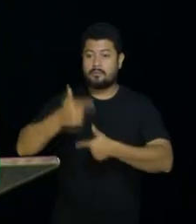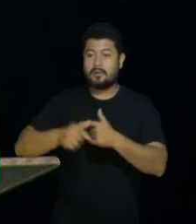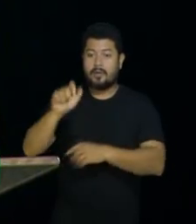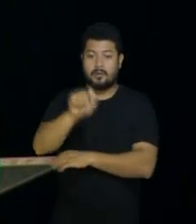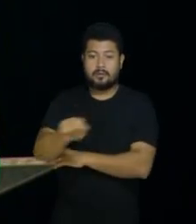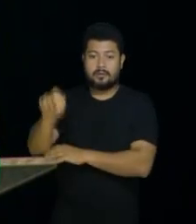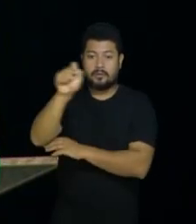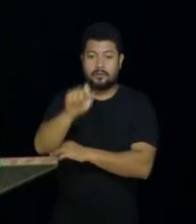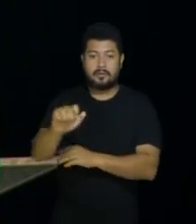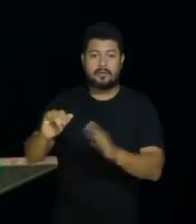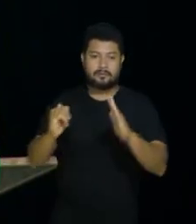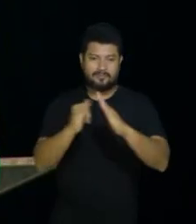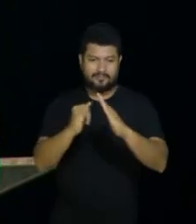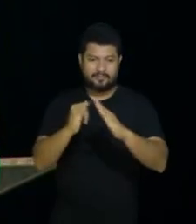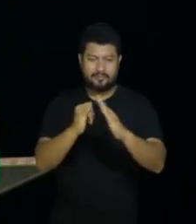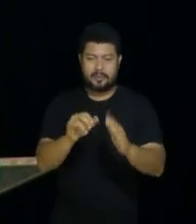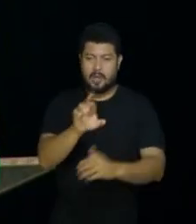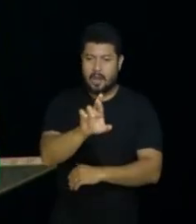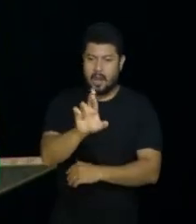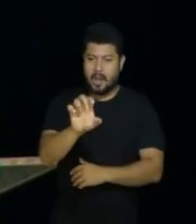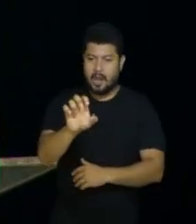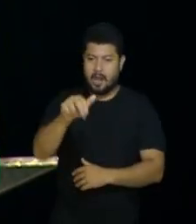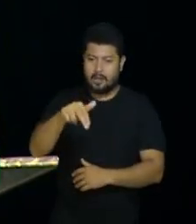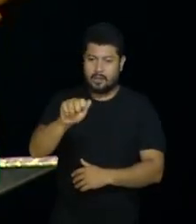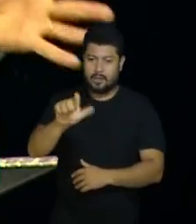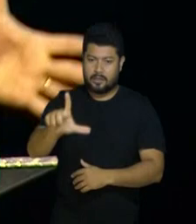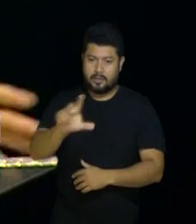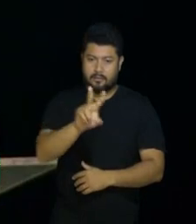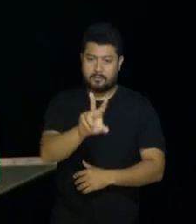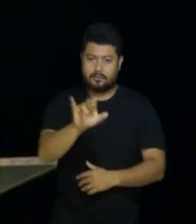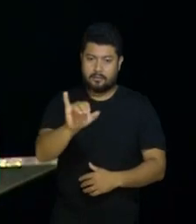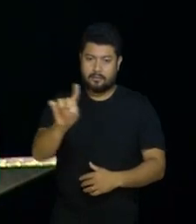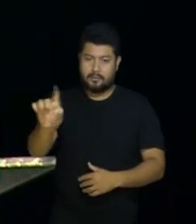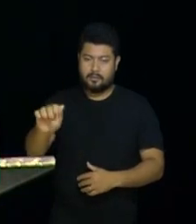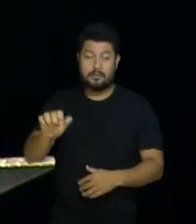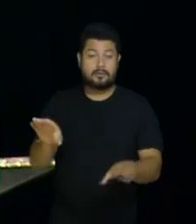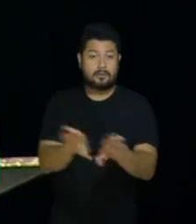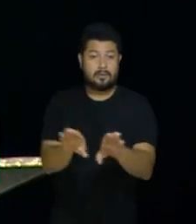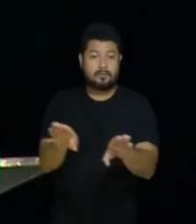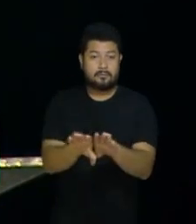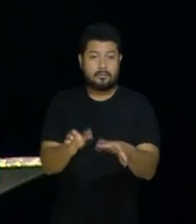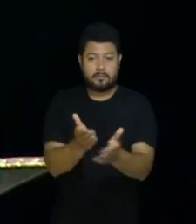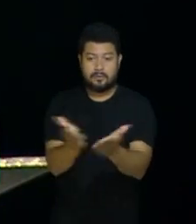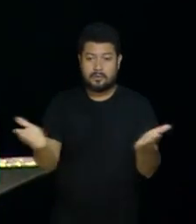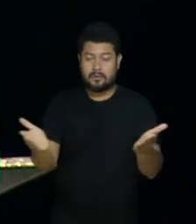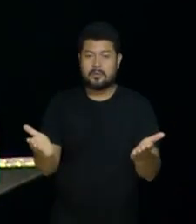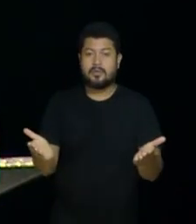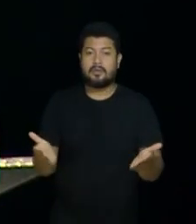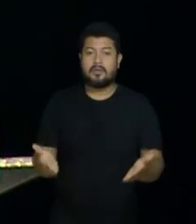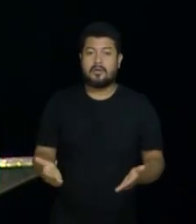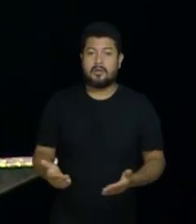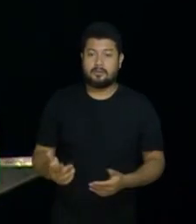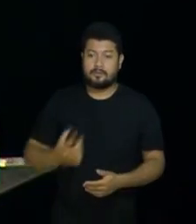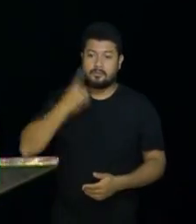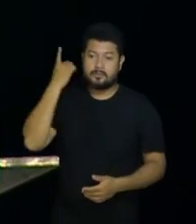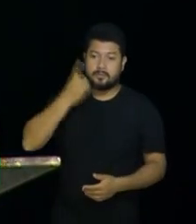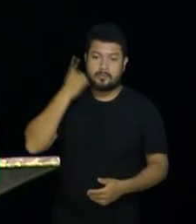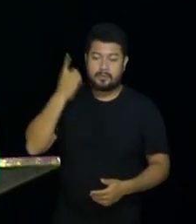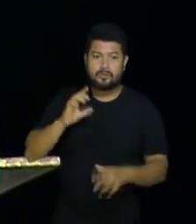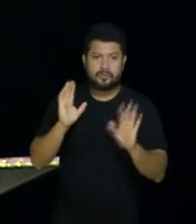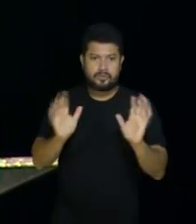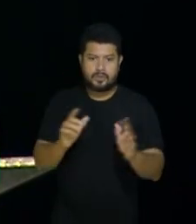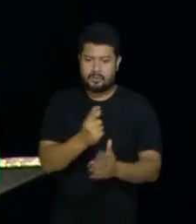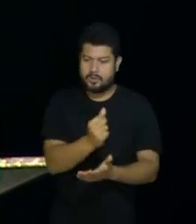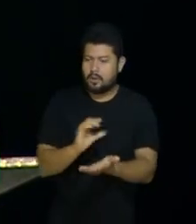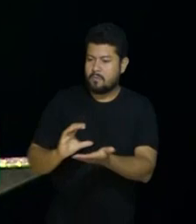que contribuem para que ela se mantenha, dos deputados também que já destinaram ou vão destinar, deputada Paulinha,